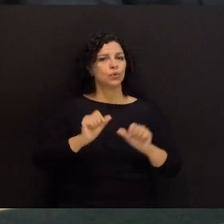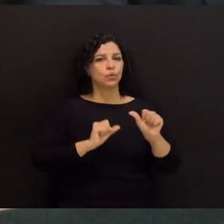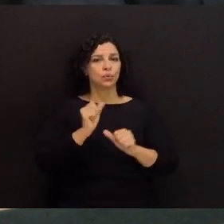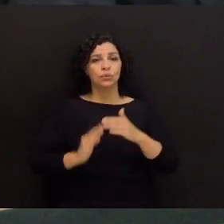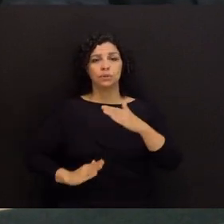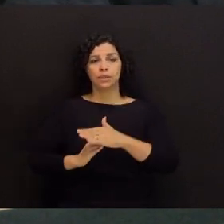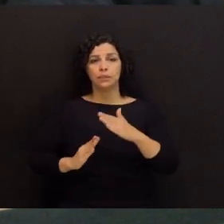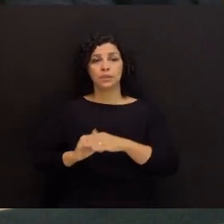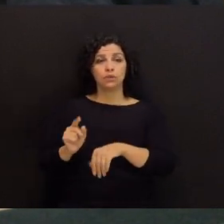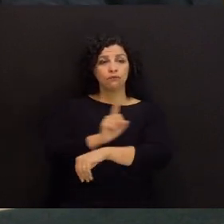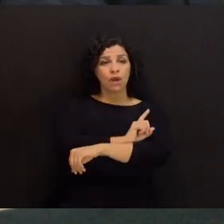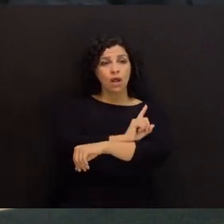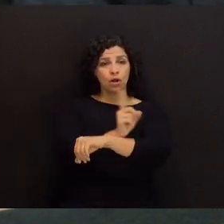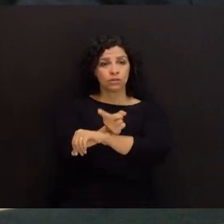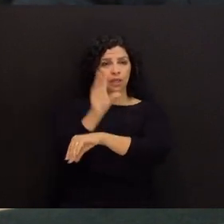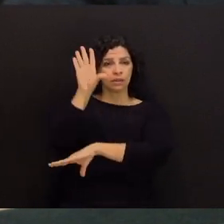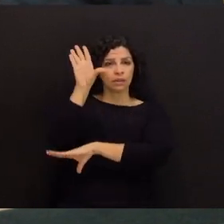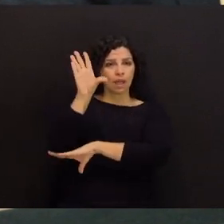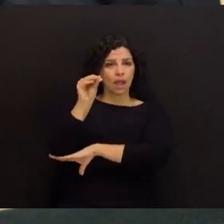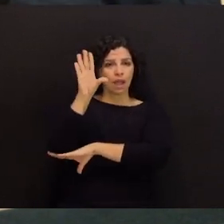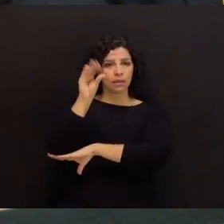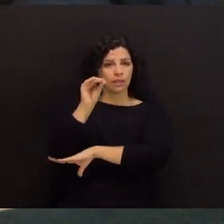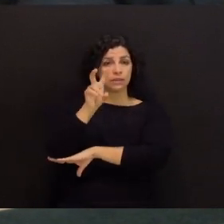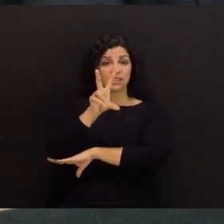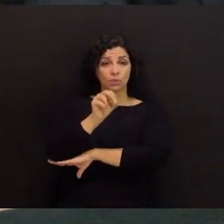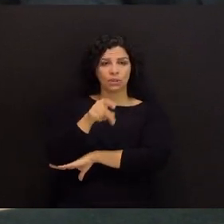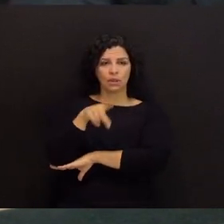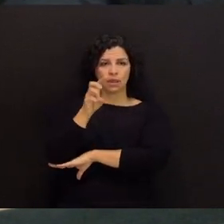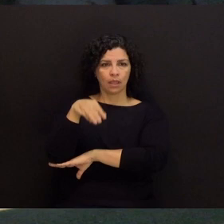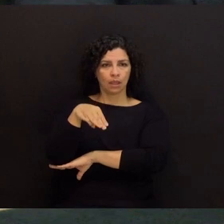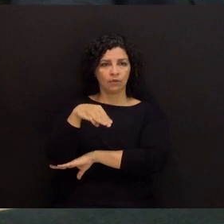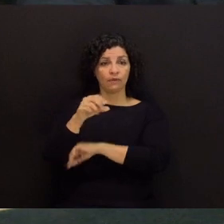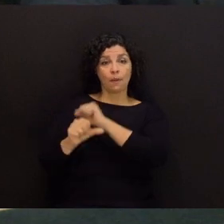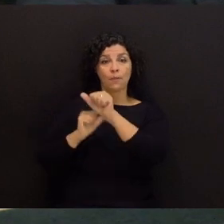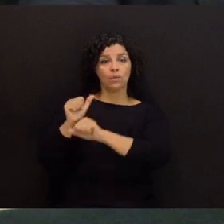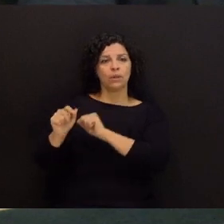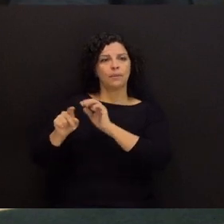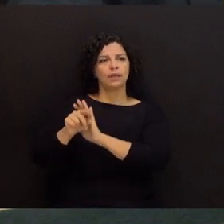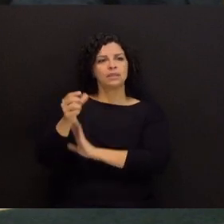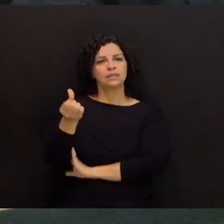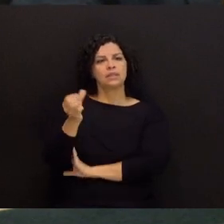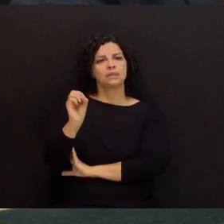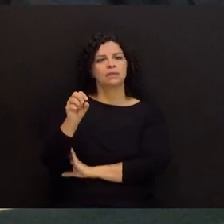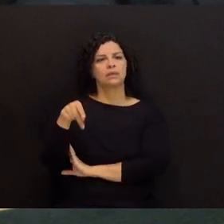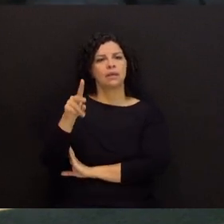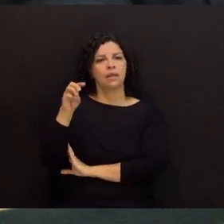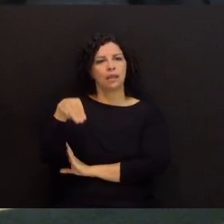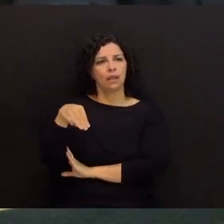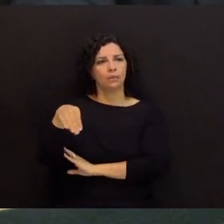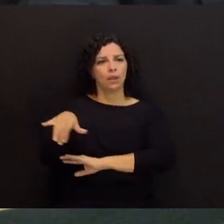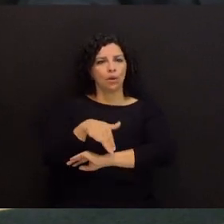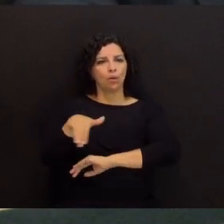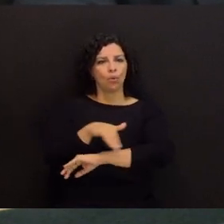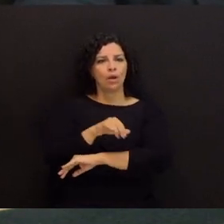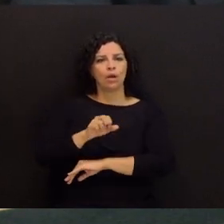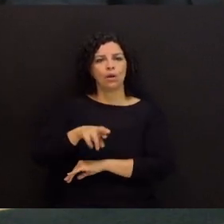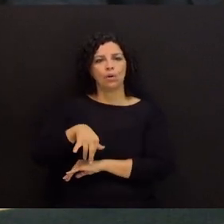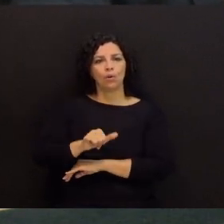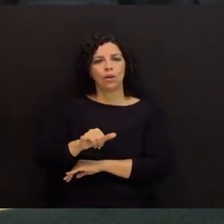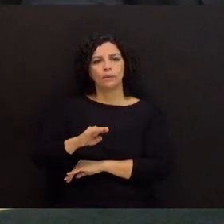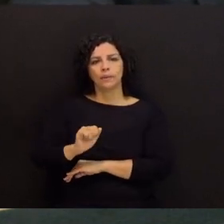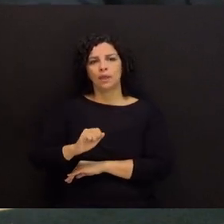máximo de velocidade em radares b50 Km por horas para 60 km por hora na vida do Rio Barbosa